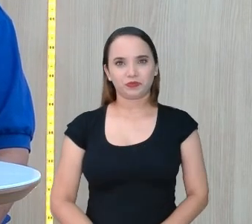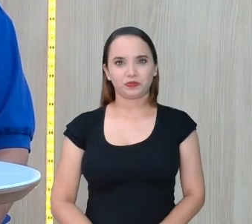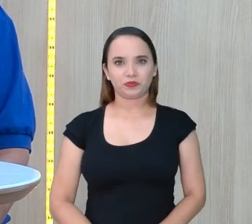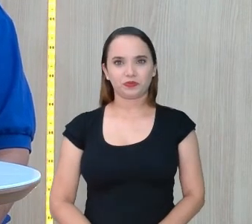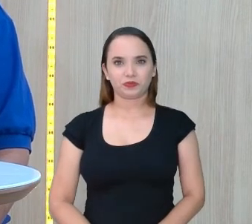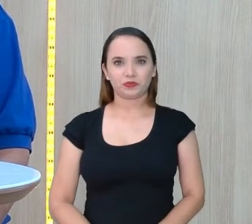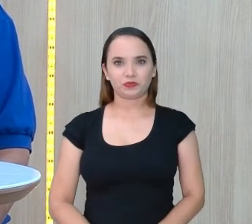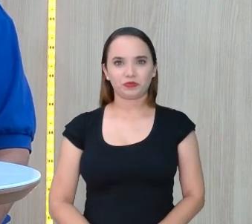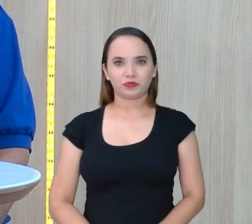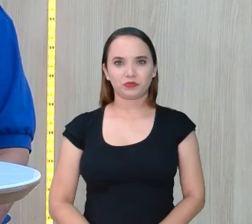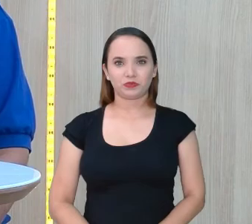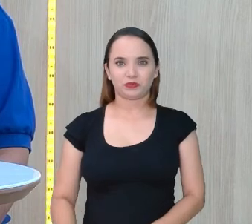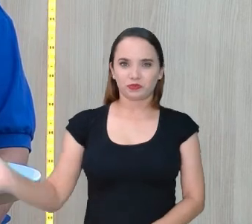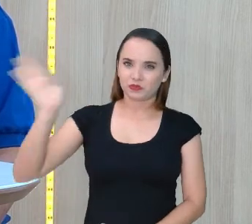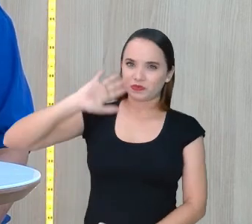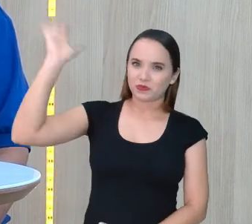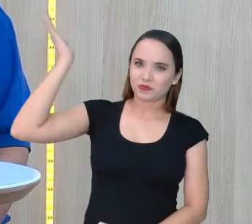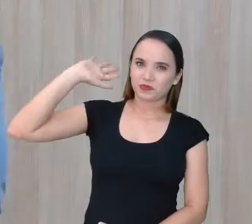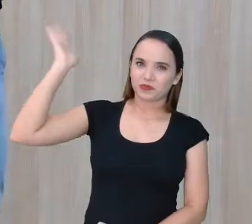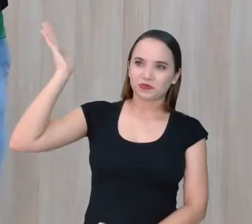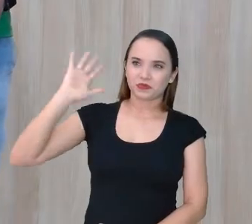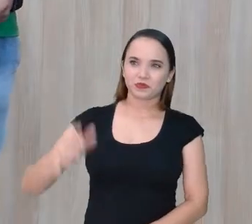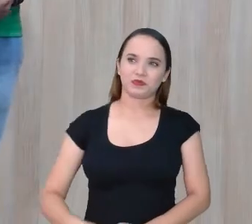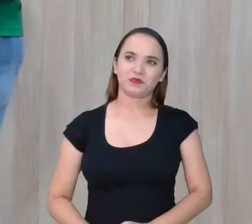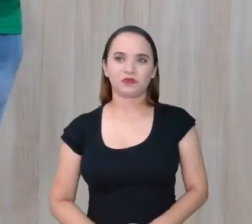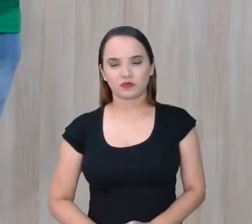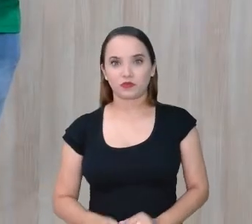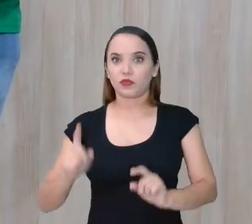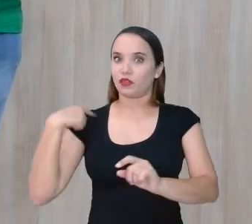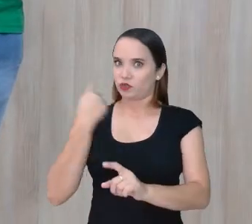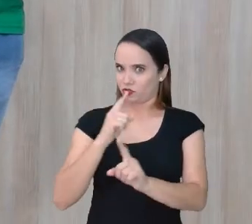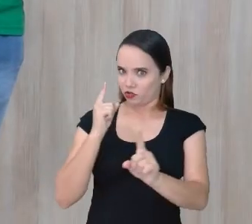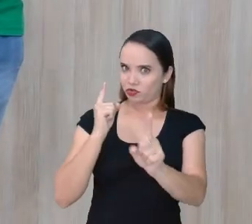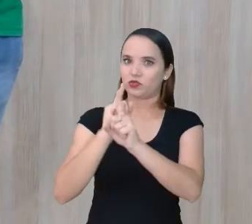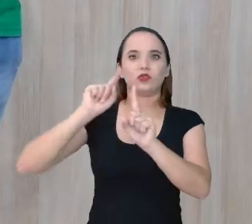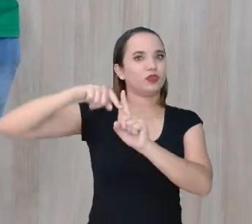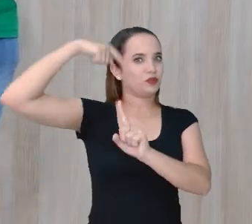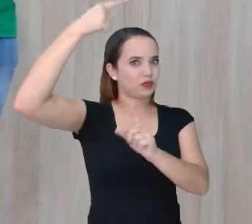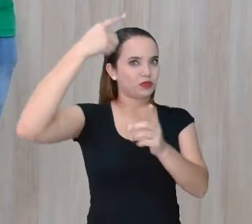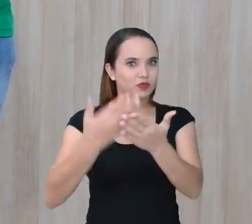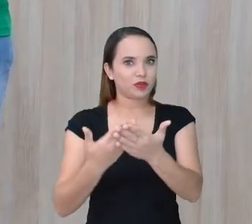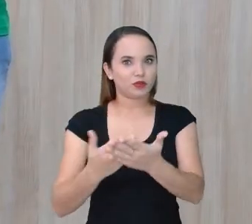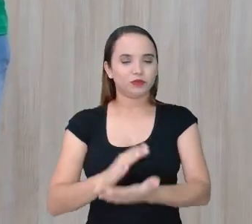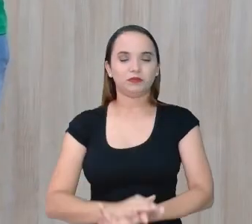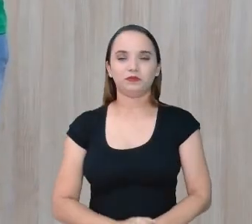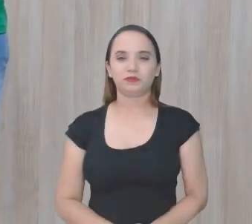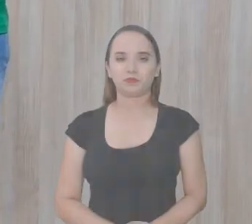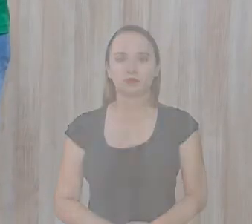Pedro. Tchau, tchau, pessoal, e a gente se encontra na nossa próxima aula.